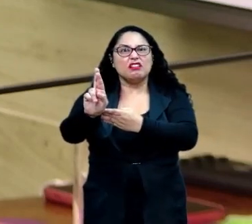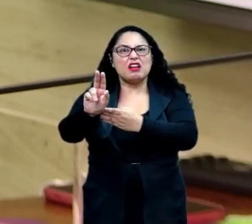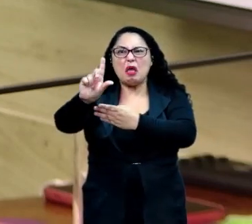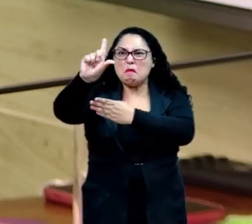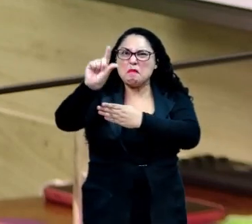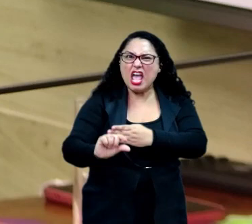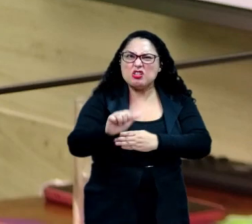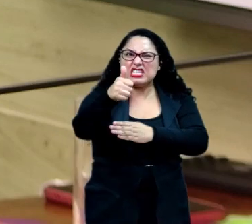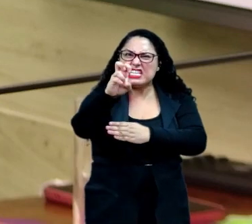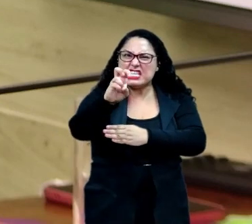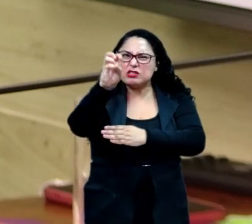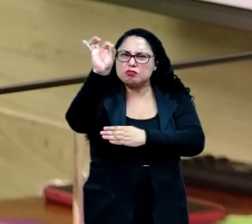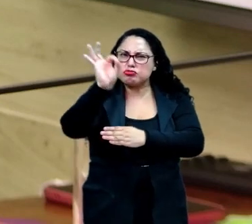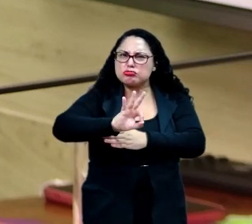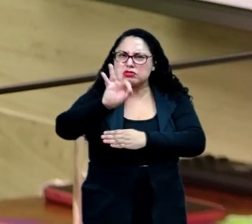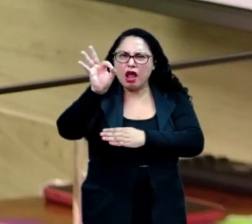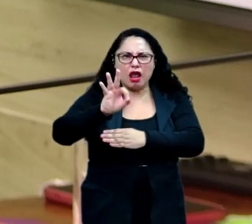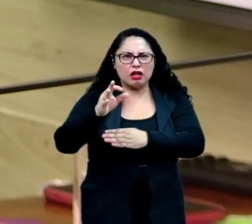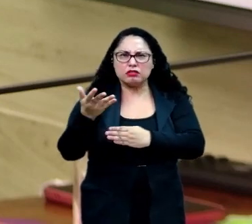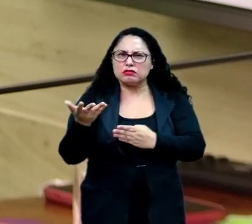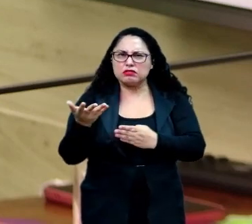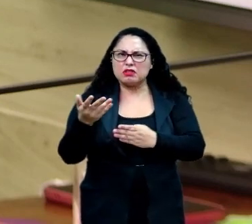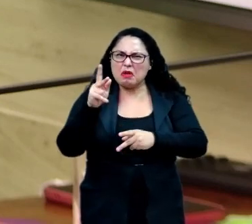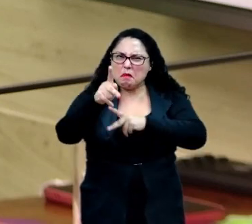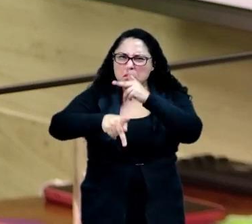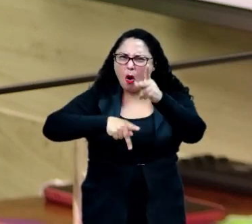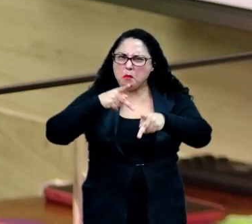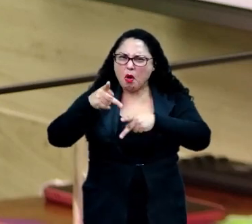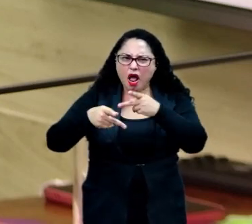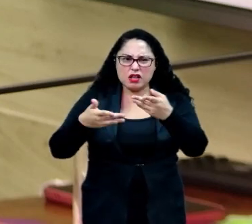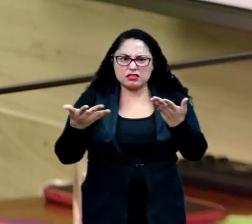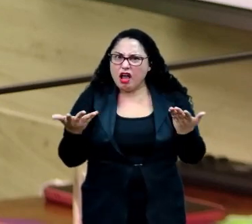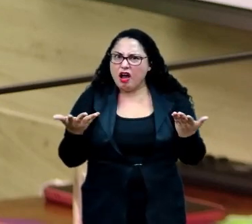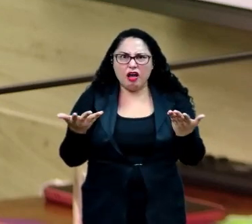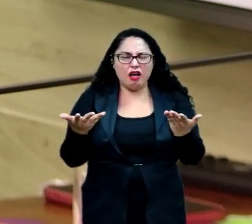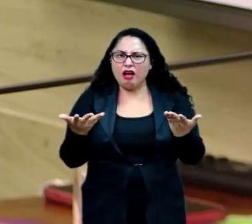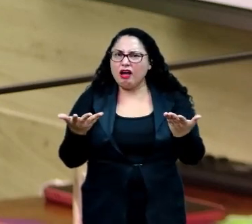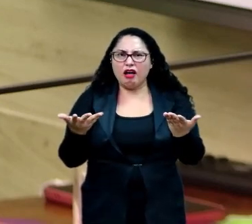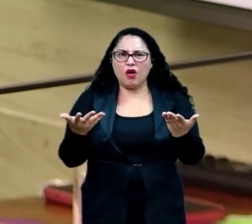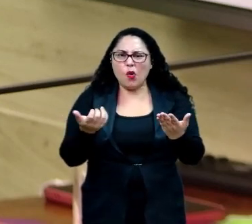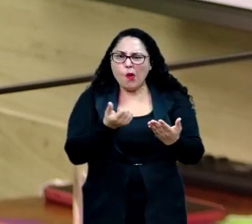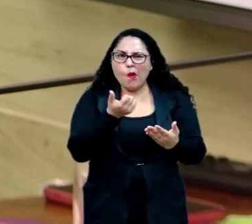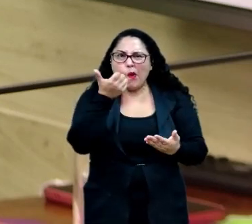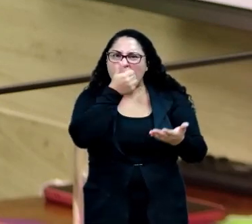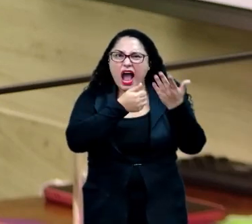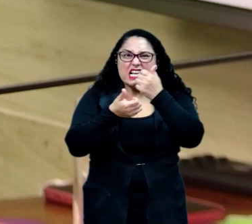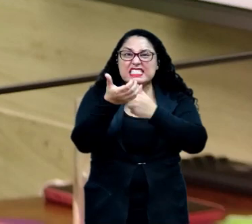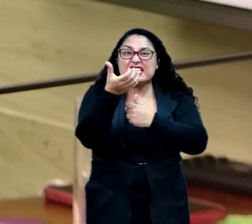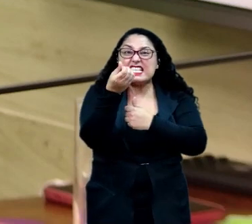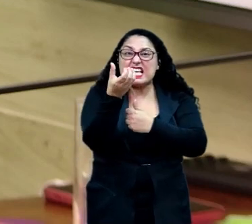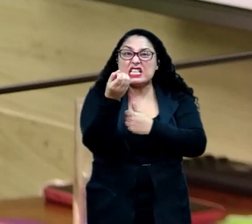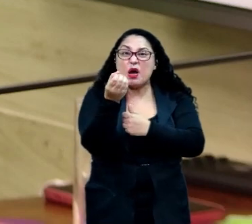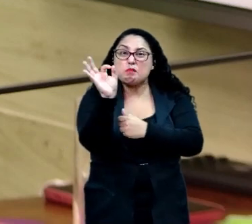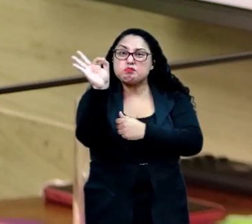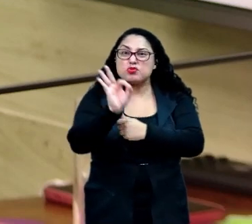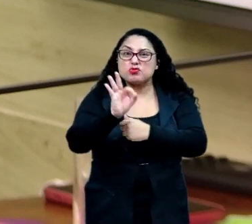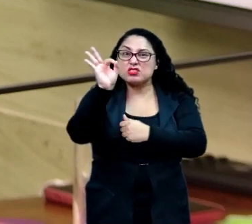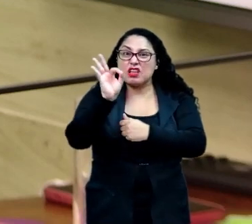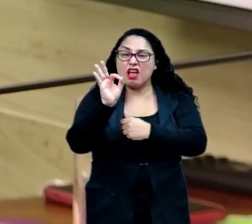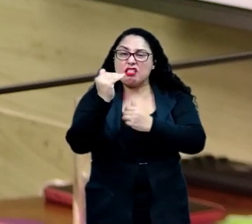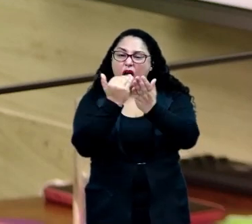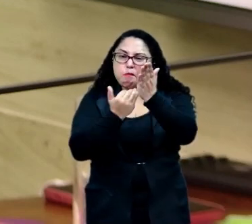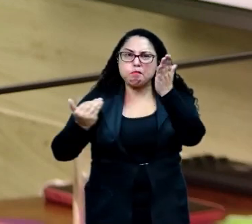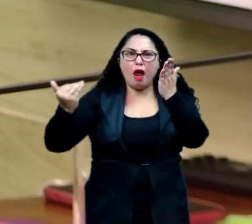menos de 15%. Numa população que a gente tem quase 60%, né? Uma